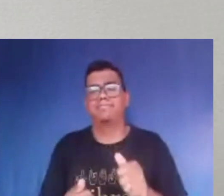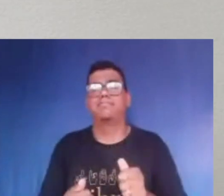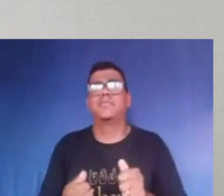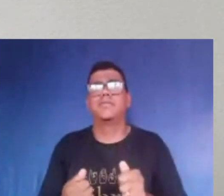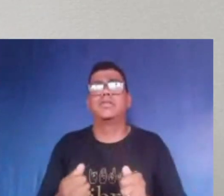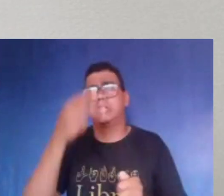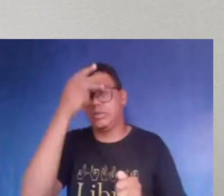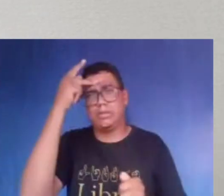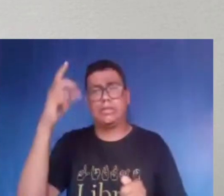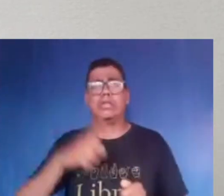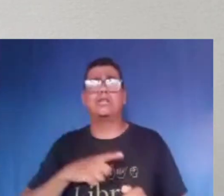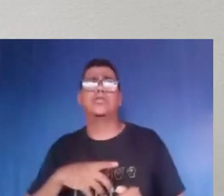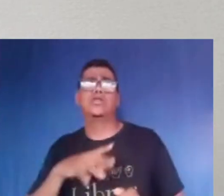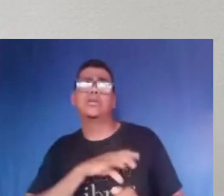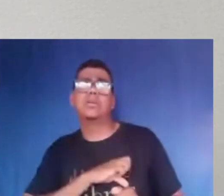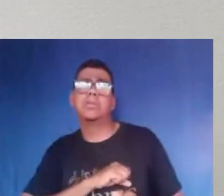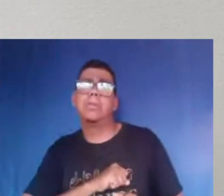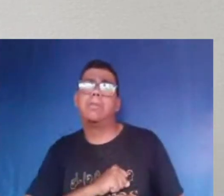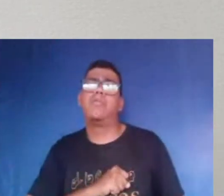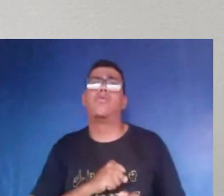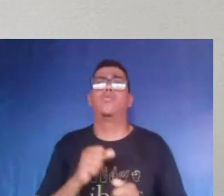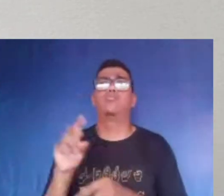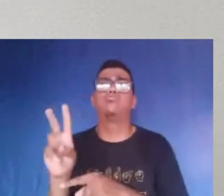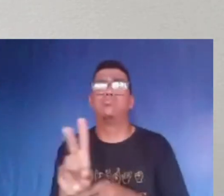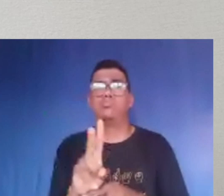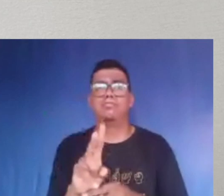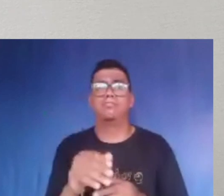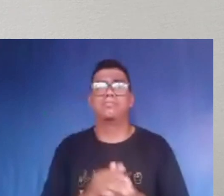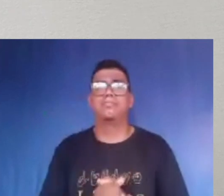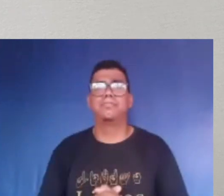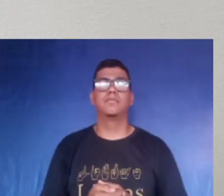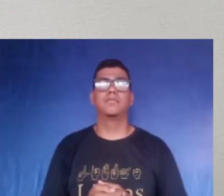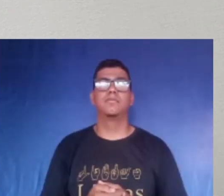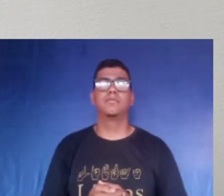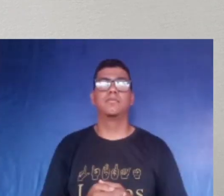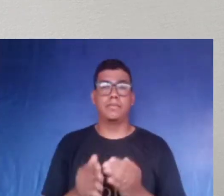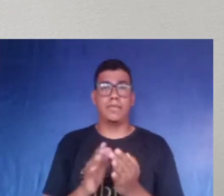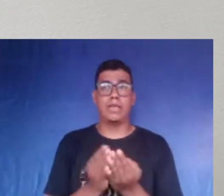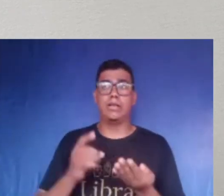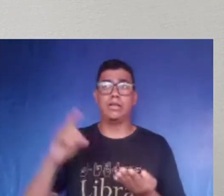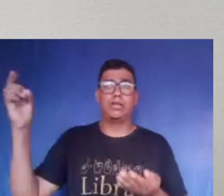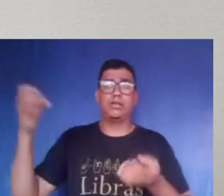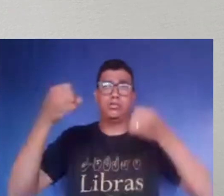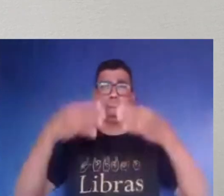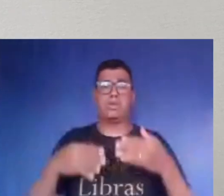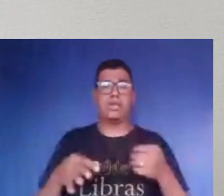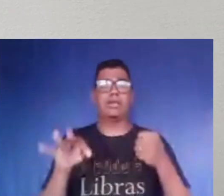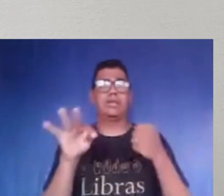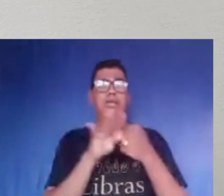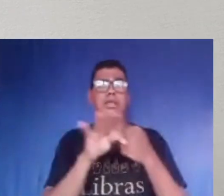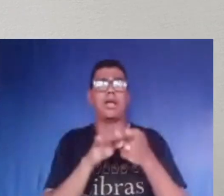portanto, confessem os seus pecados uns aos outros e orem uns pelos outros para